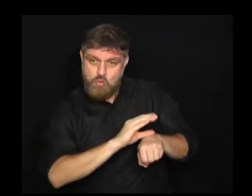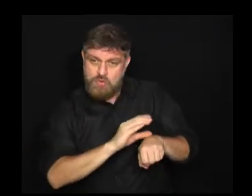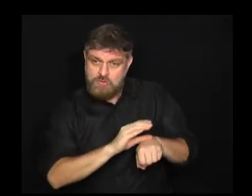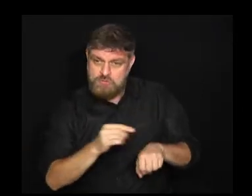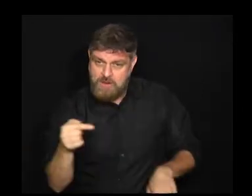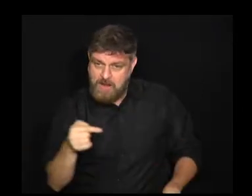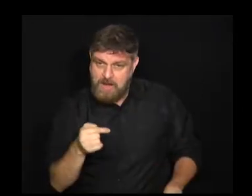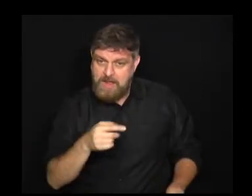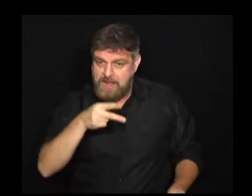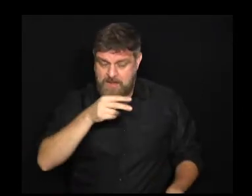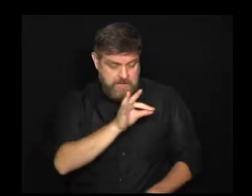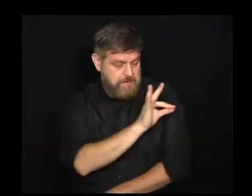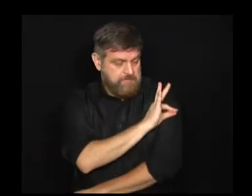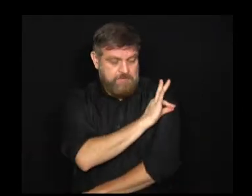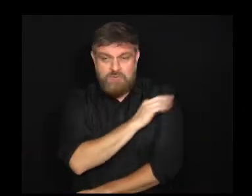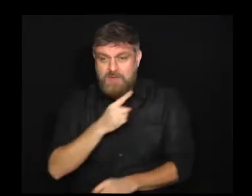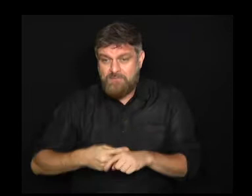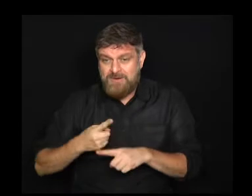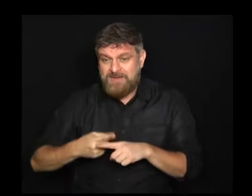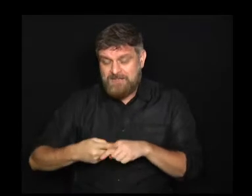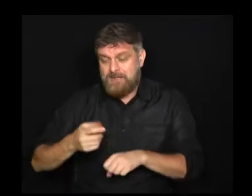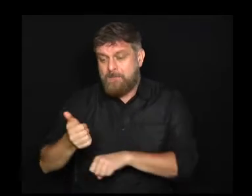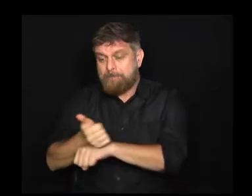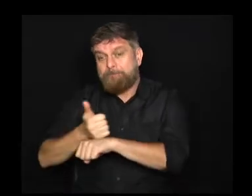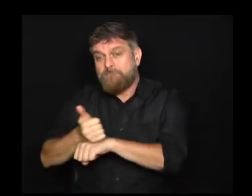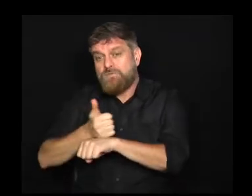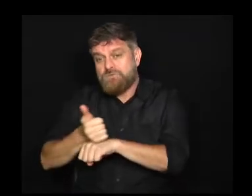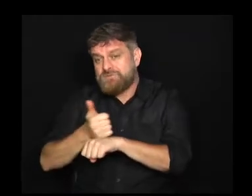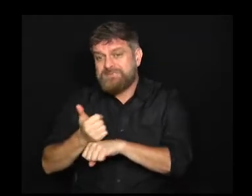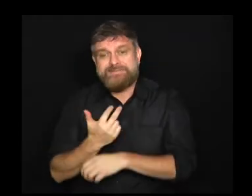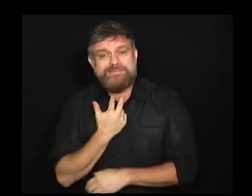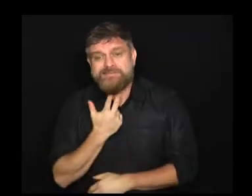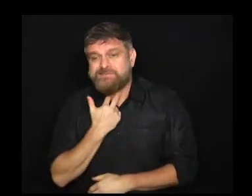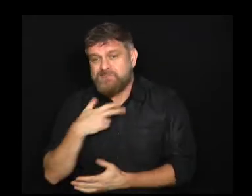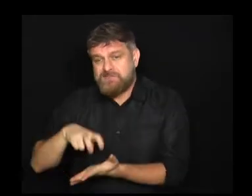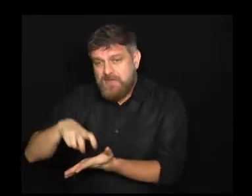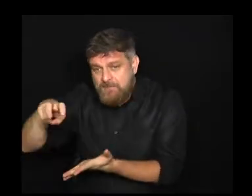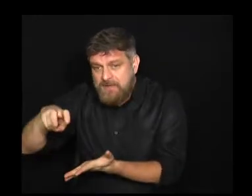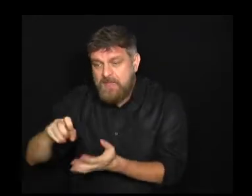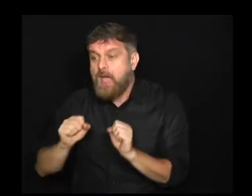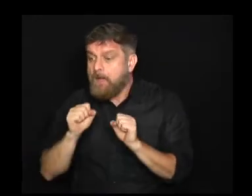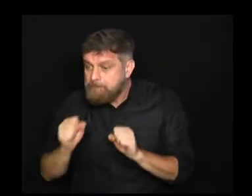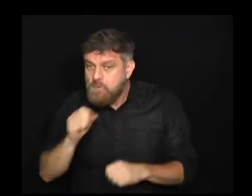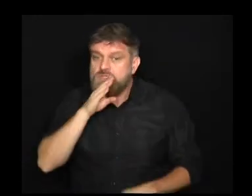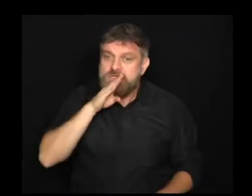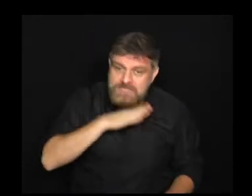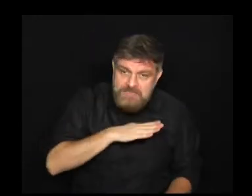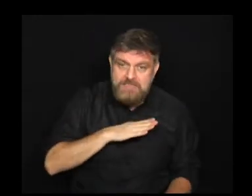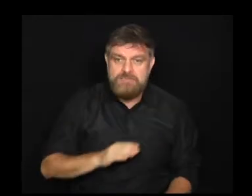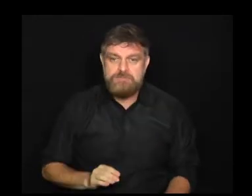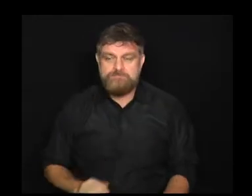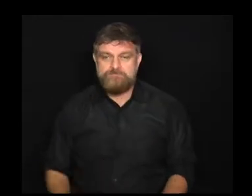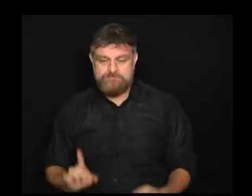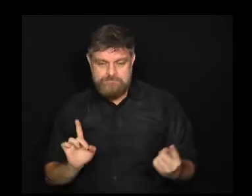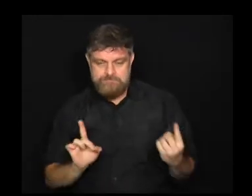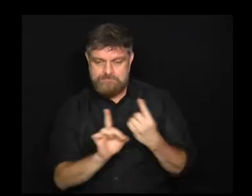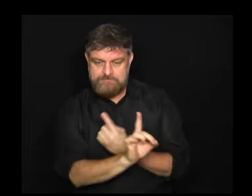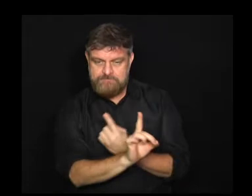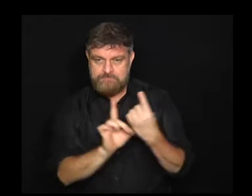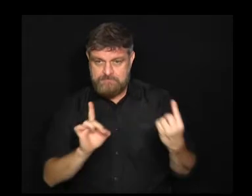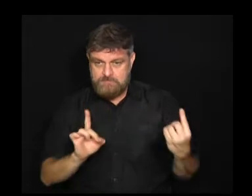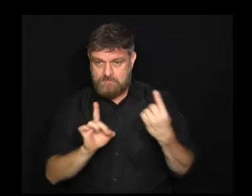porque muitos profissionais não podem num período, acabam podendo no outro, né? E